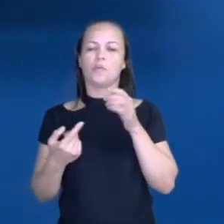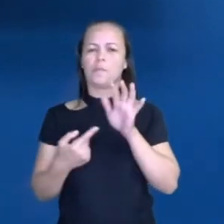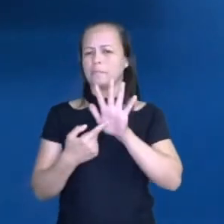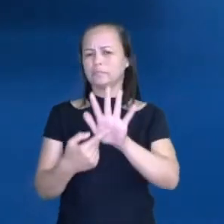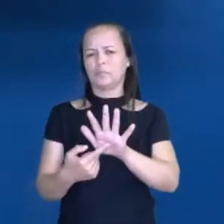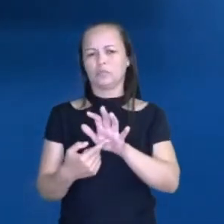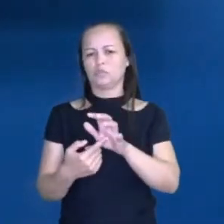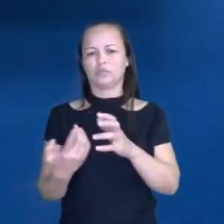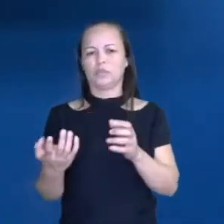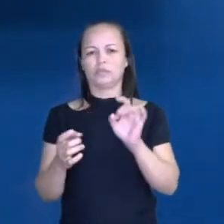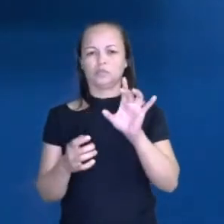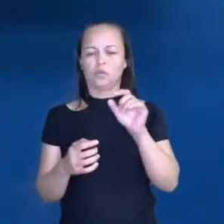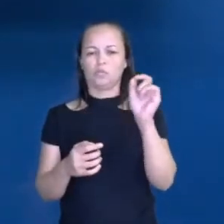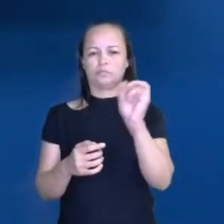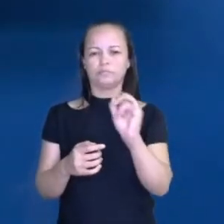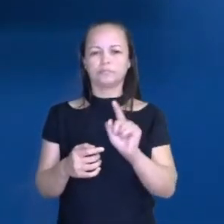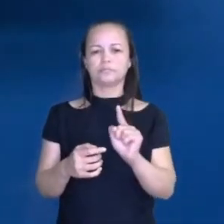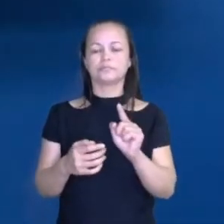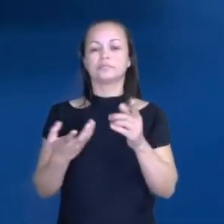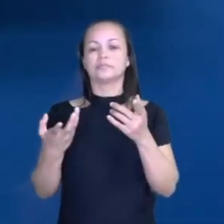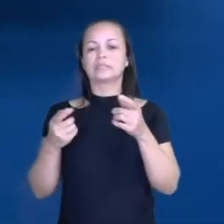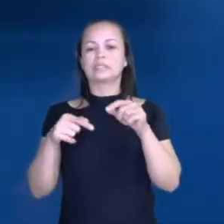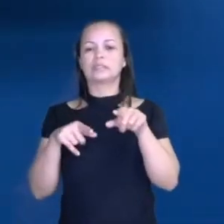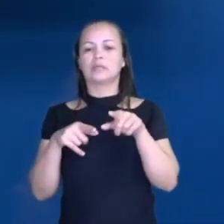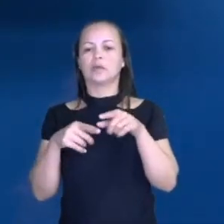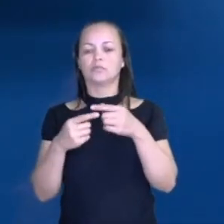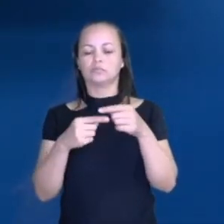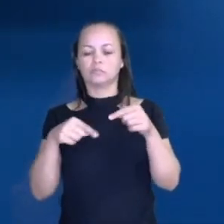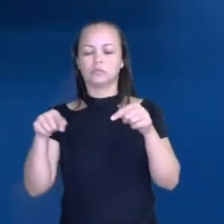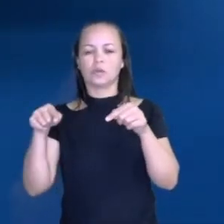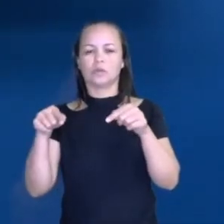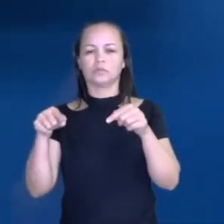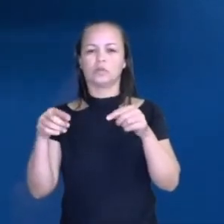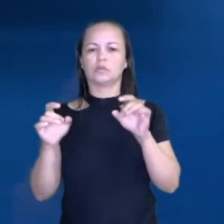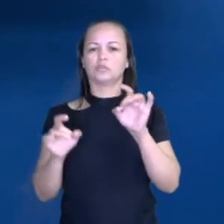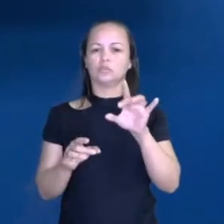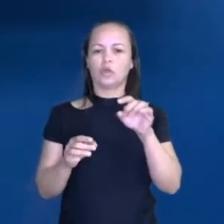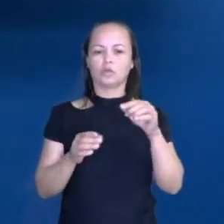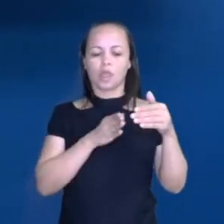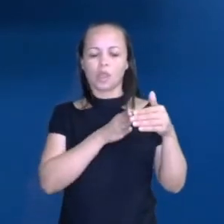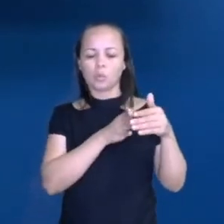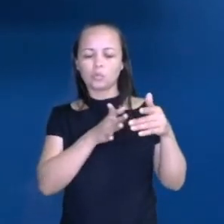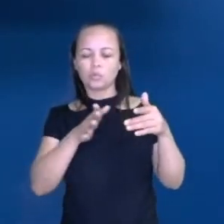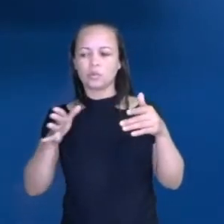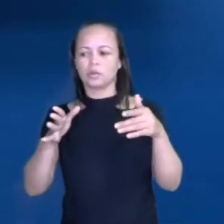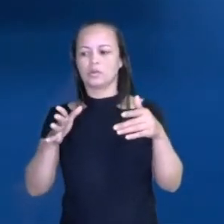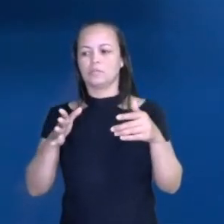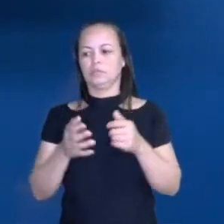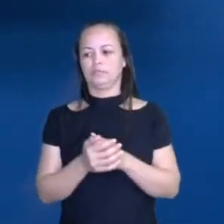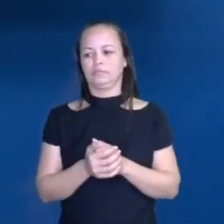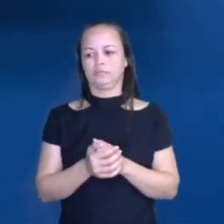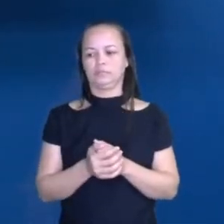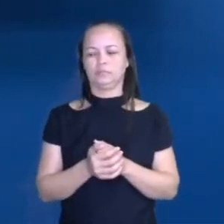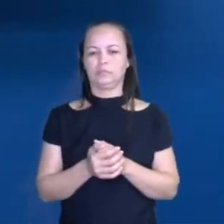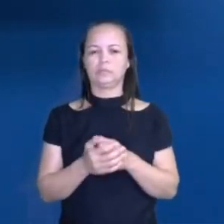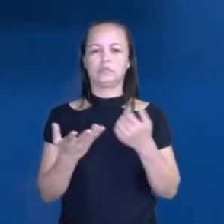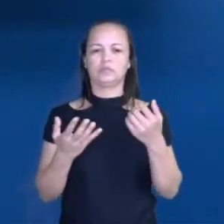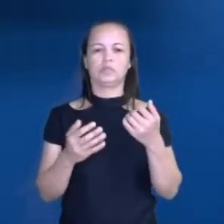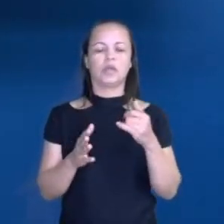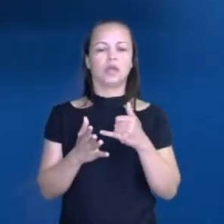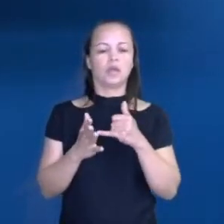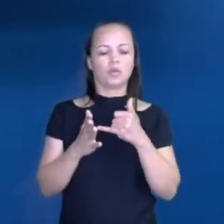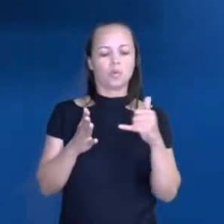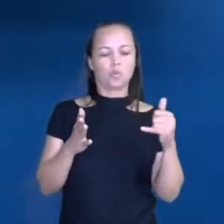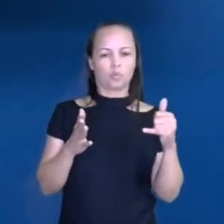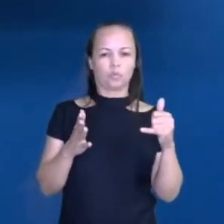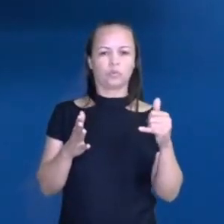pode ser e vai sair daqui vai voltar para tomar novamente então só tem um caminho lembre-se a corrente